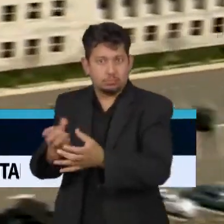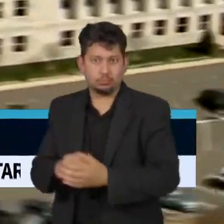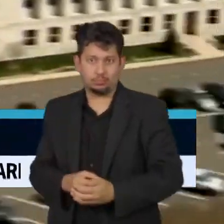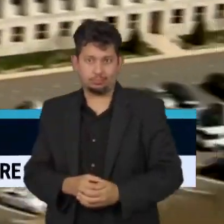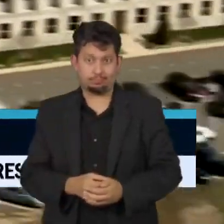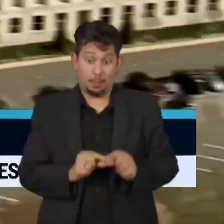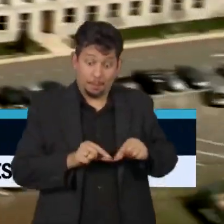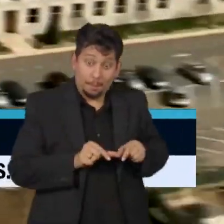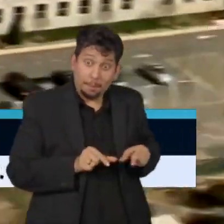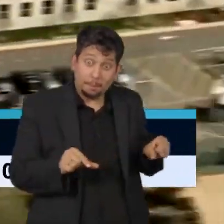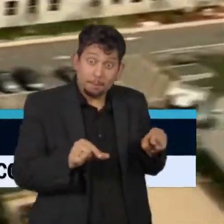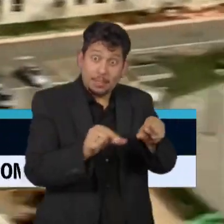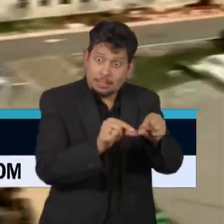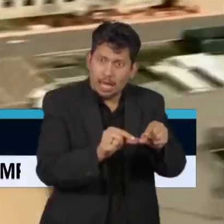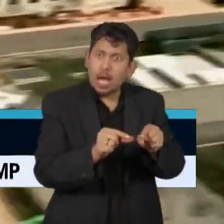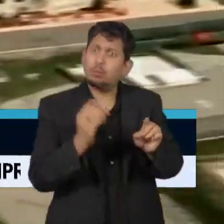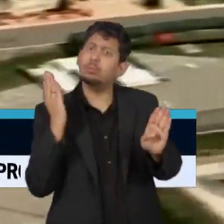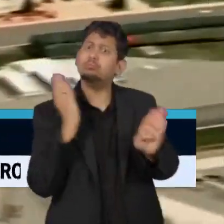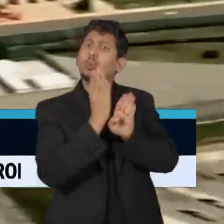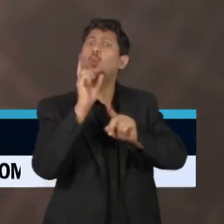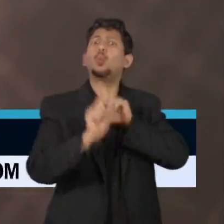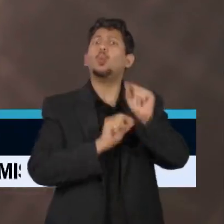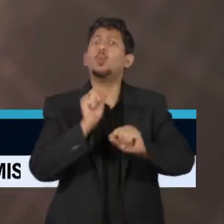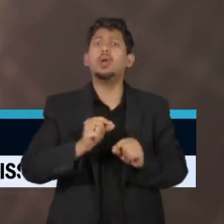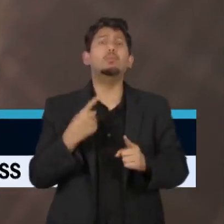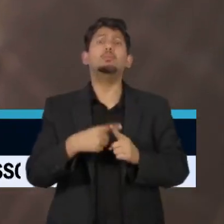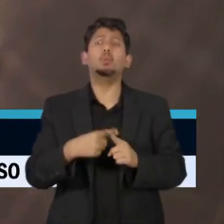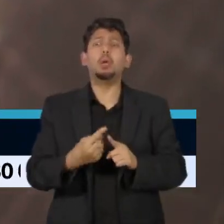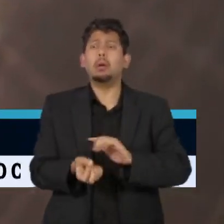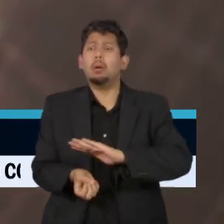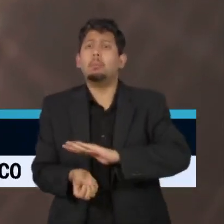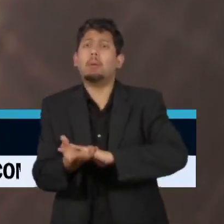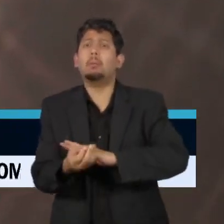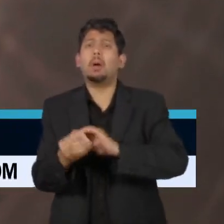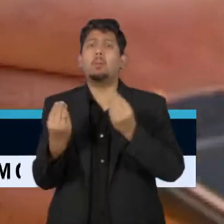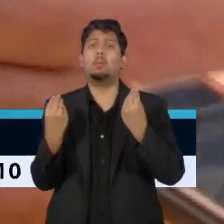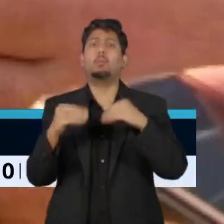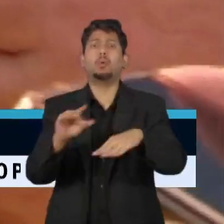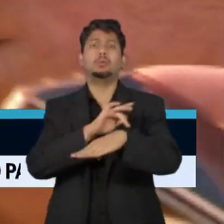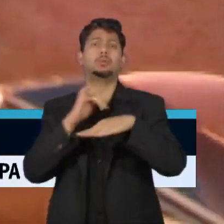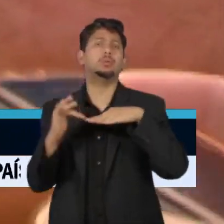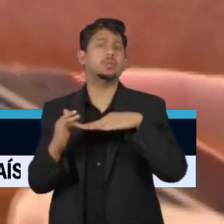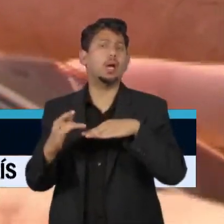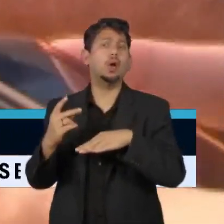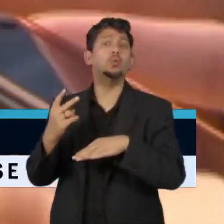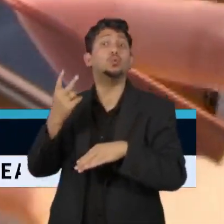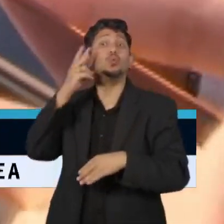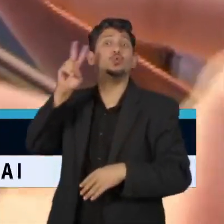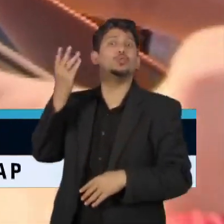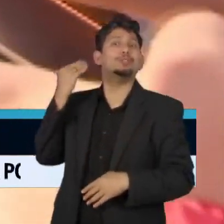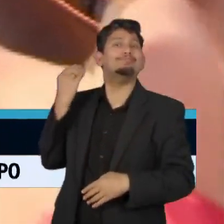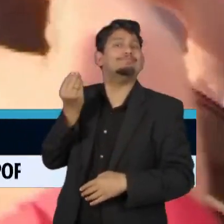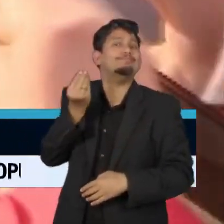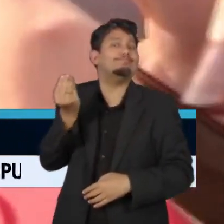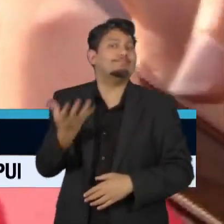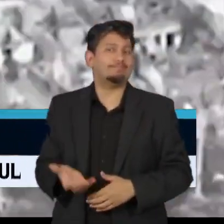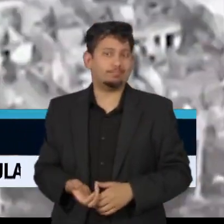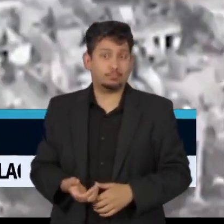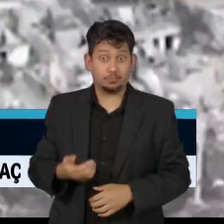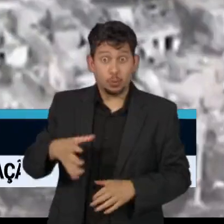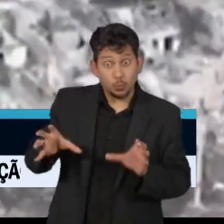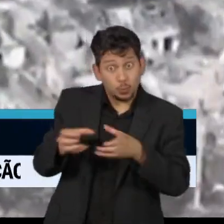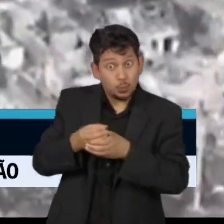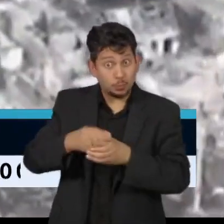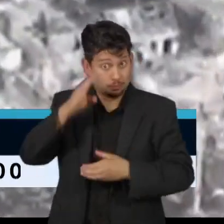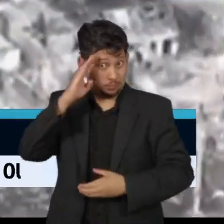investiga uma violação de segurança que teria provocado o vazamento nas redes sociais nos dois últimos dias analistas militares